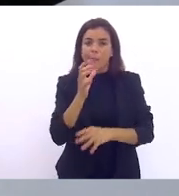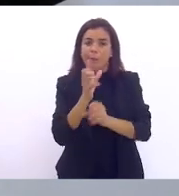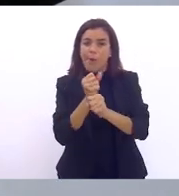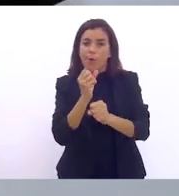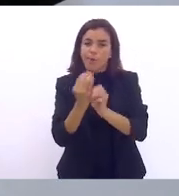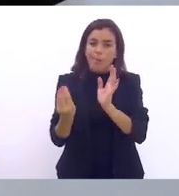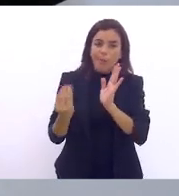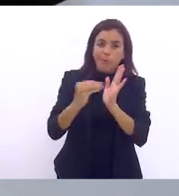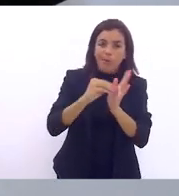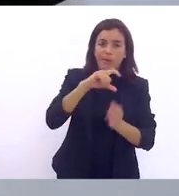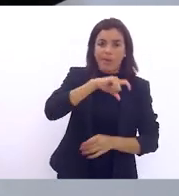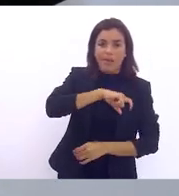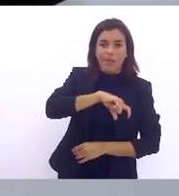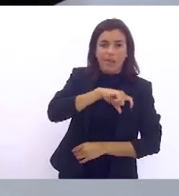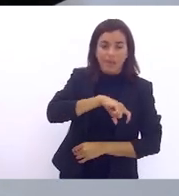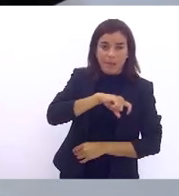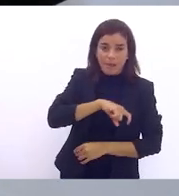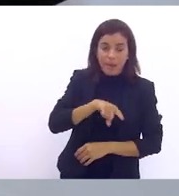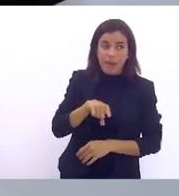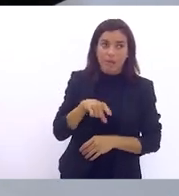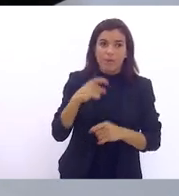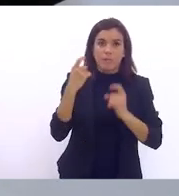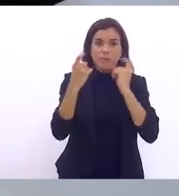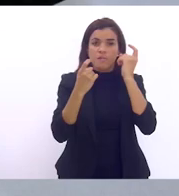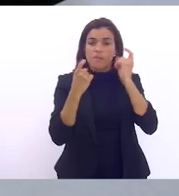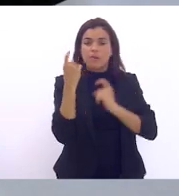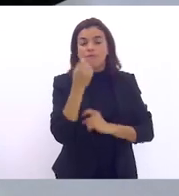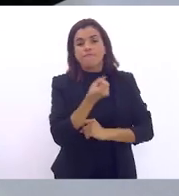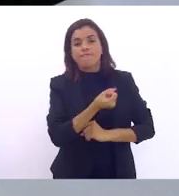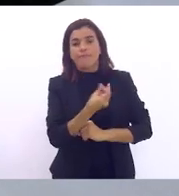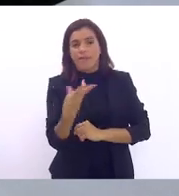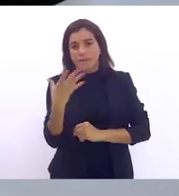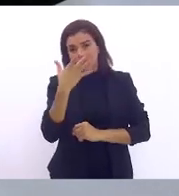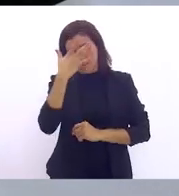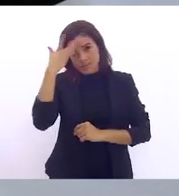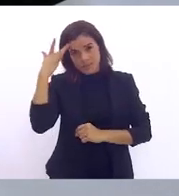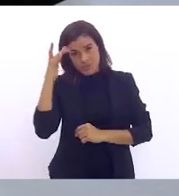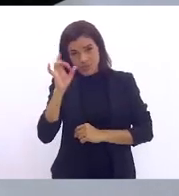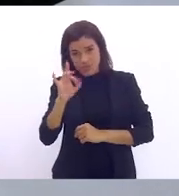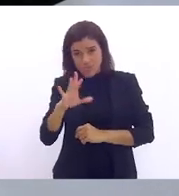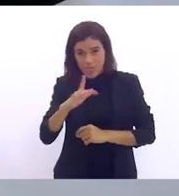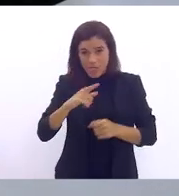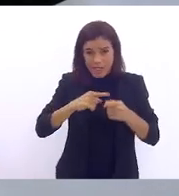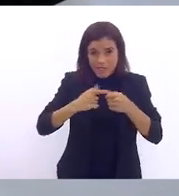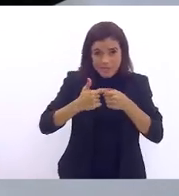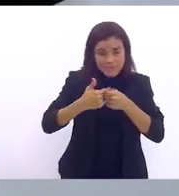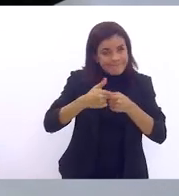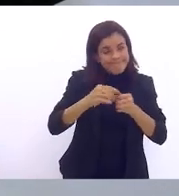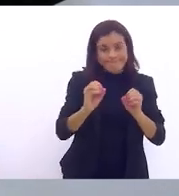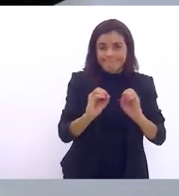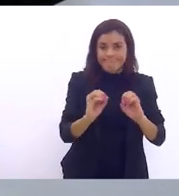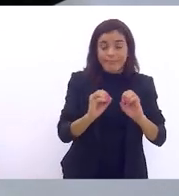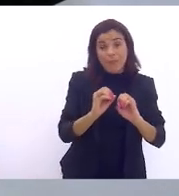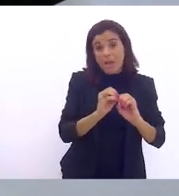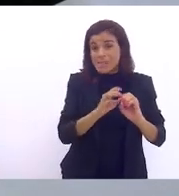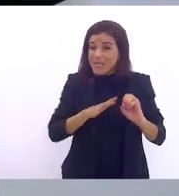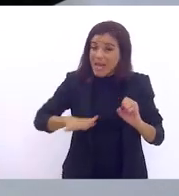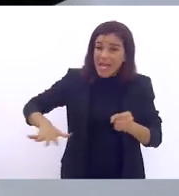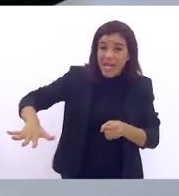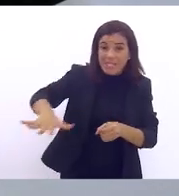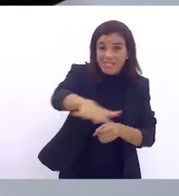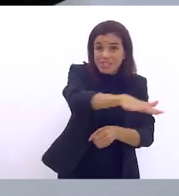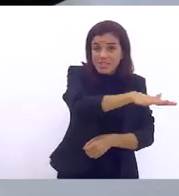vem assolando e preocupando diversas pessoas não só na cidade mas em todo aquela região ali